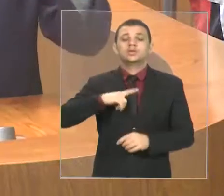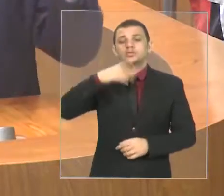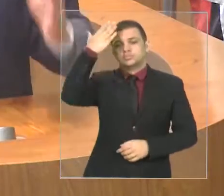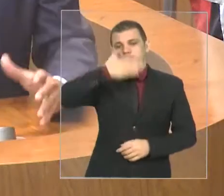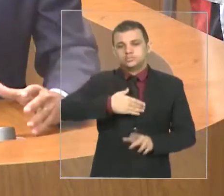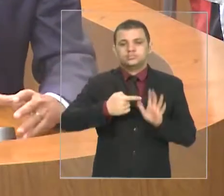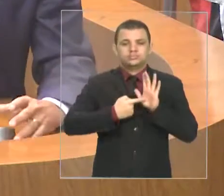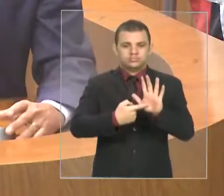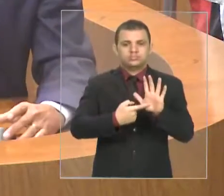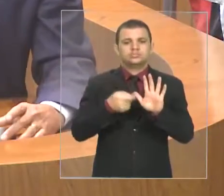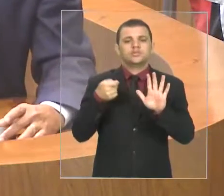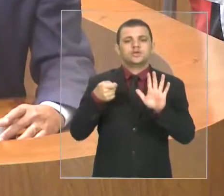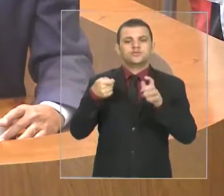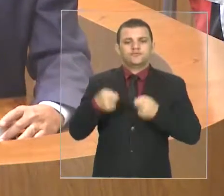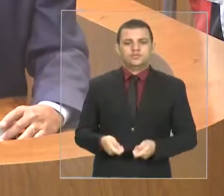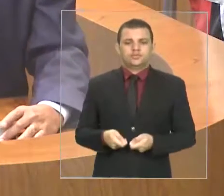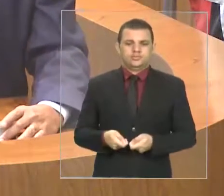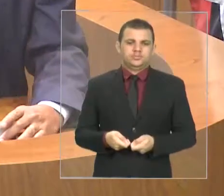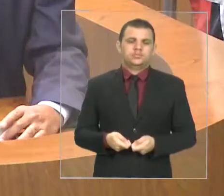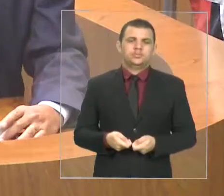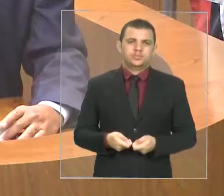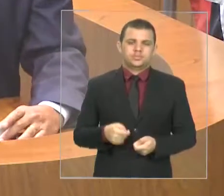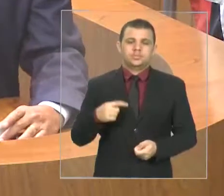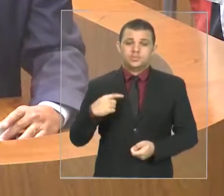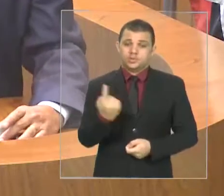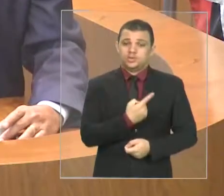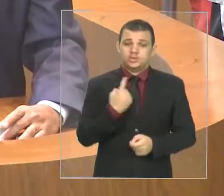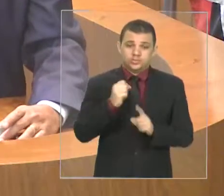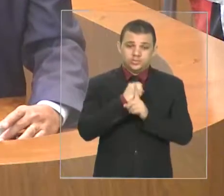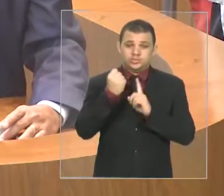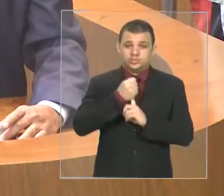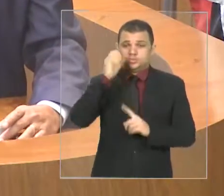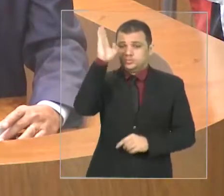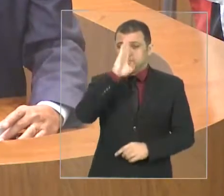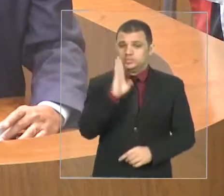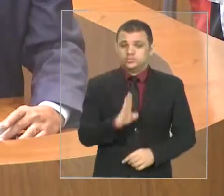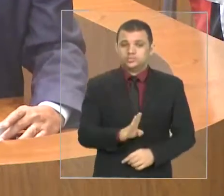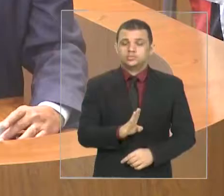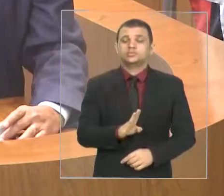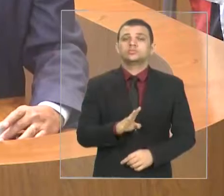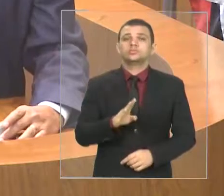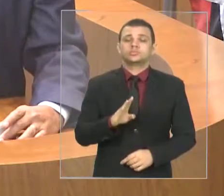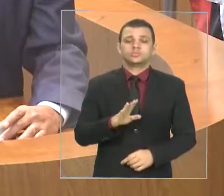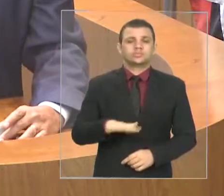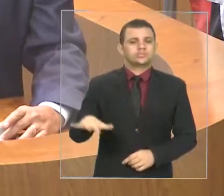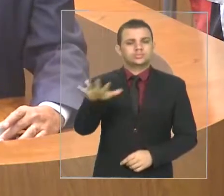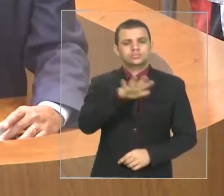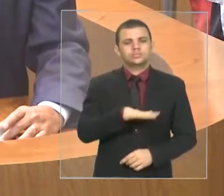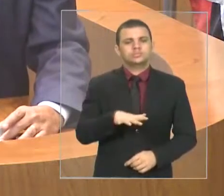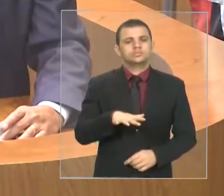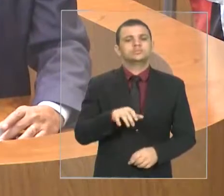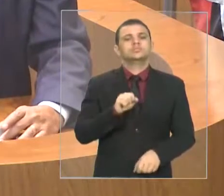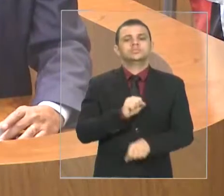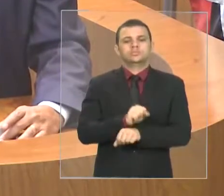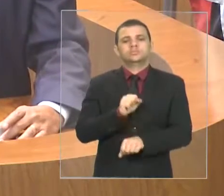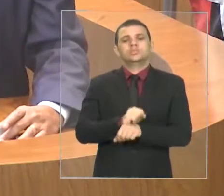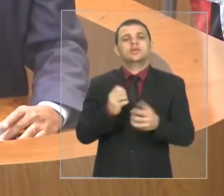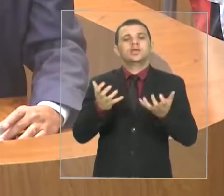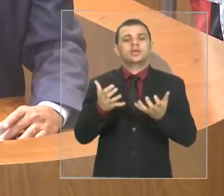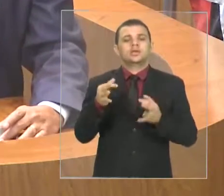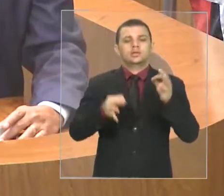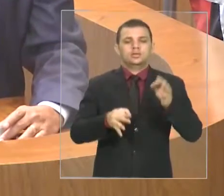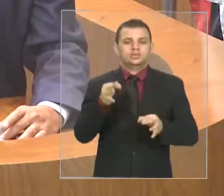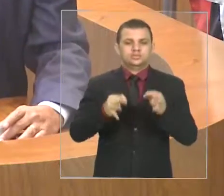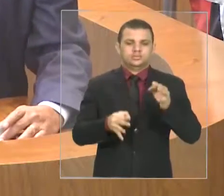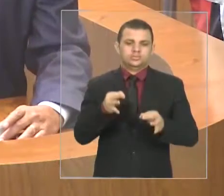provas robustas. E nós, a sociedade brasileira, ela clama por justiça, para que